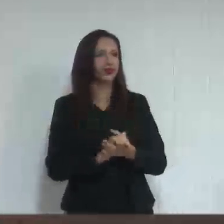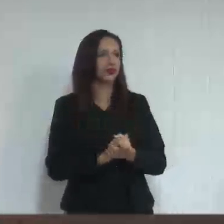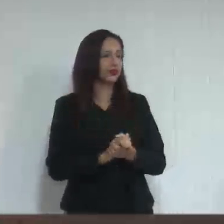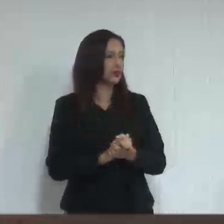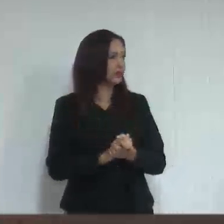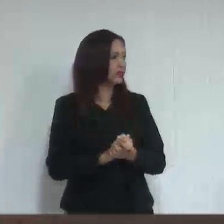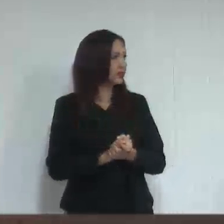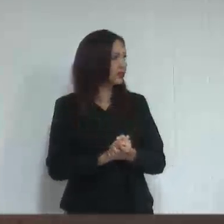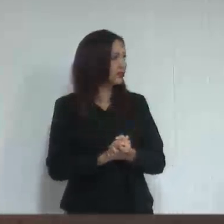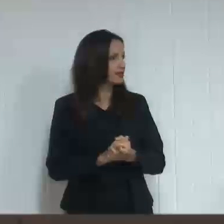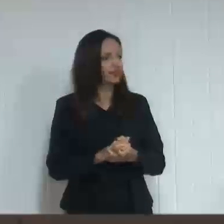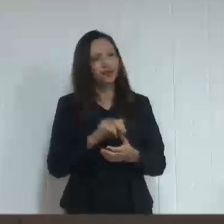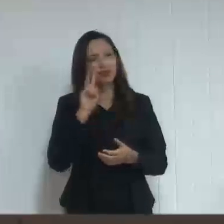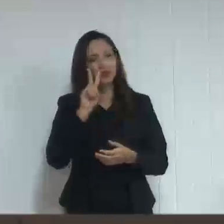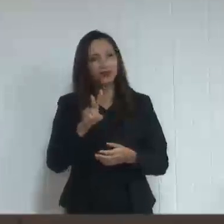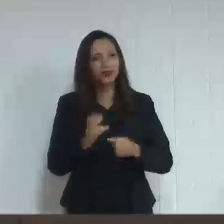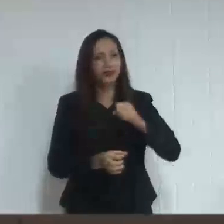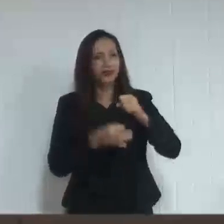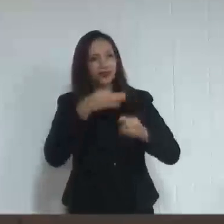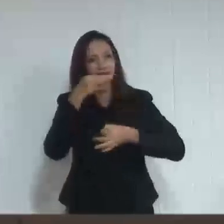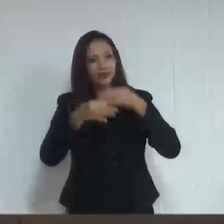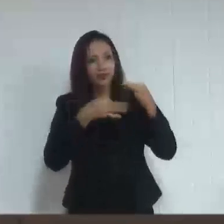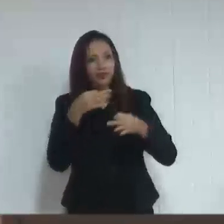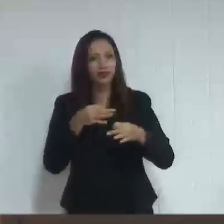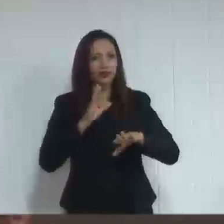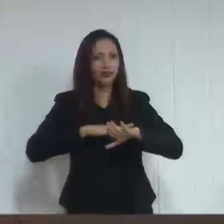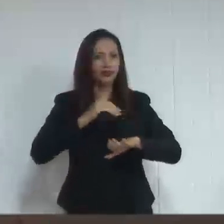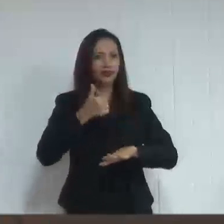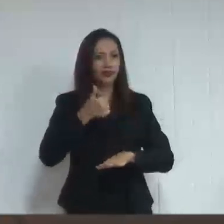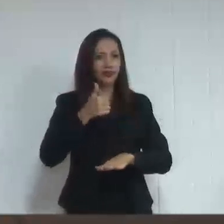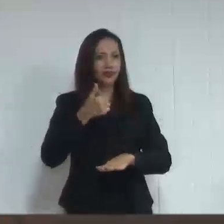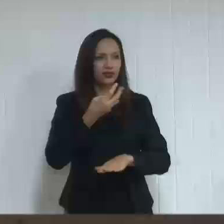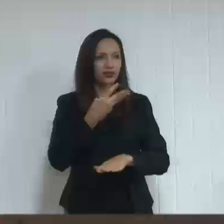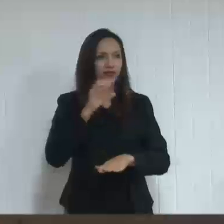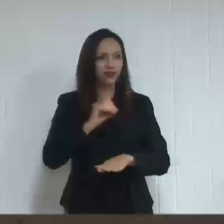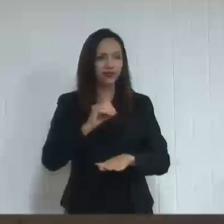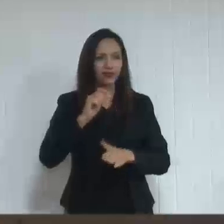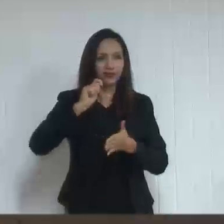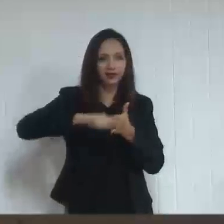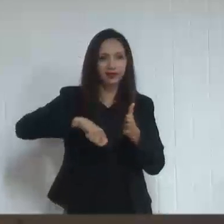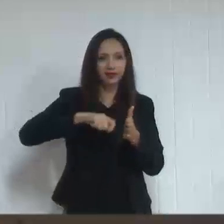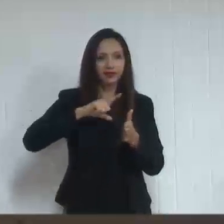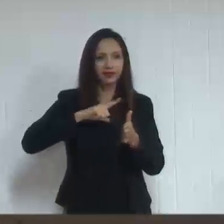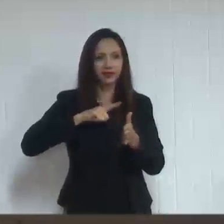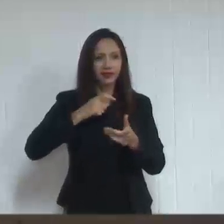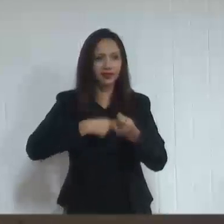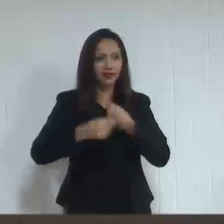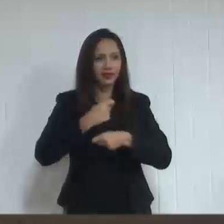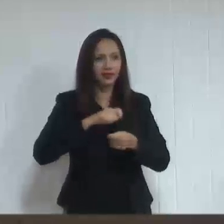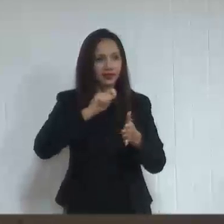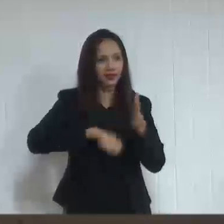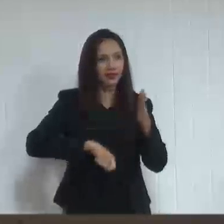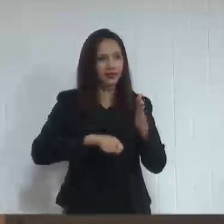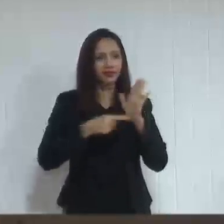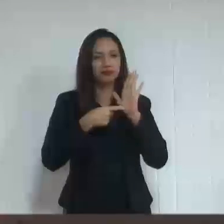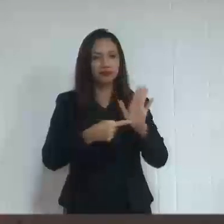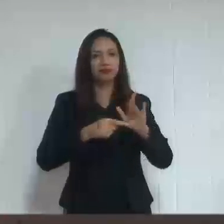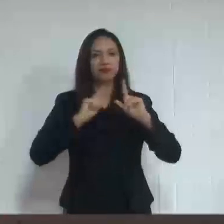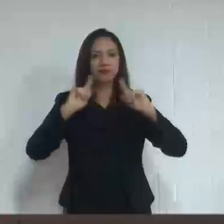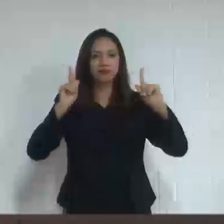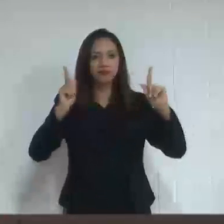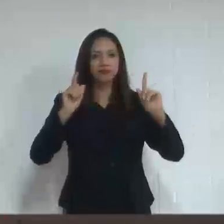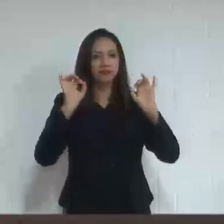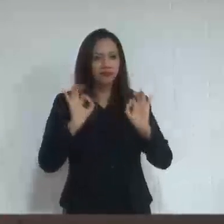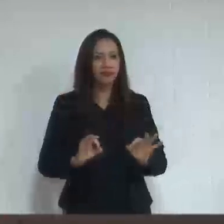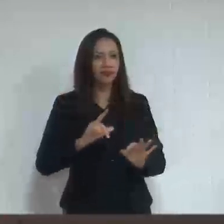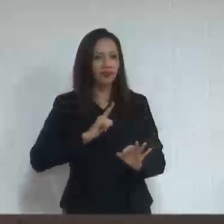vi as sugestões, né, são mais de 30 comerciantes que assinam o manifesto. Então, com certeza, é